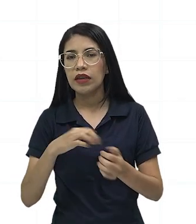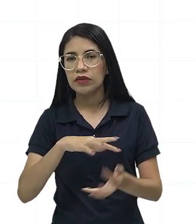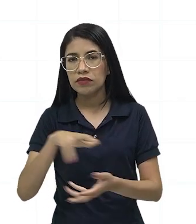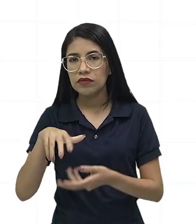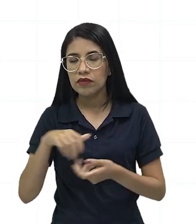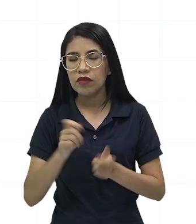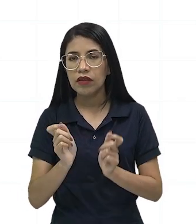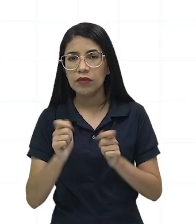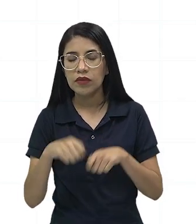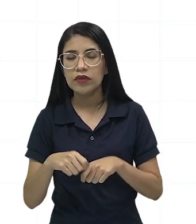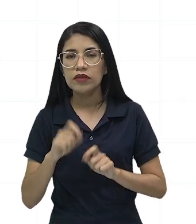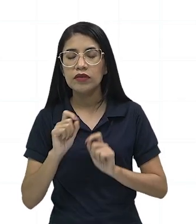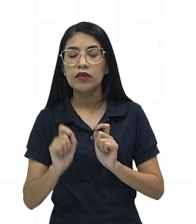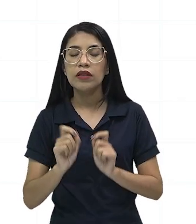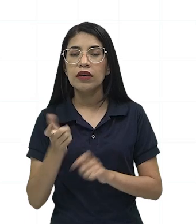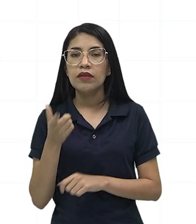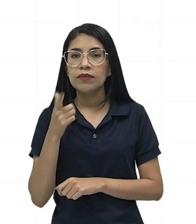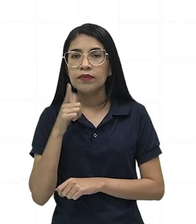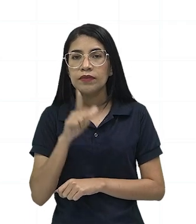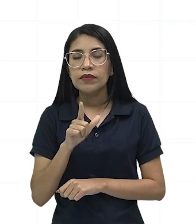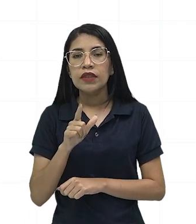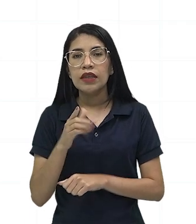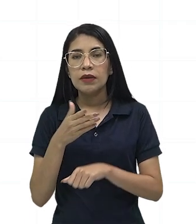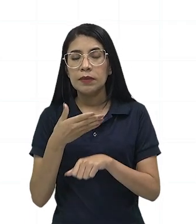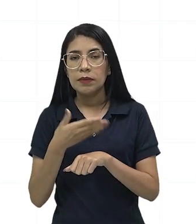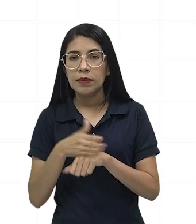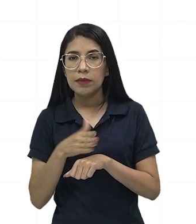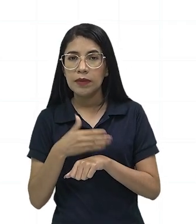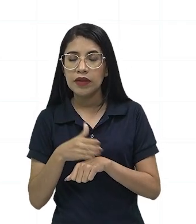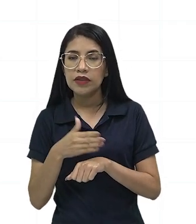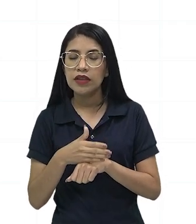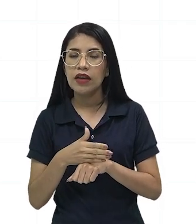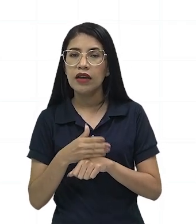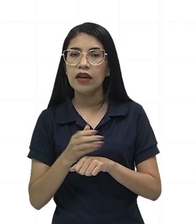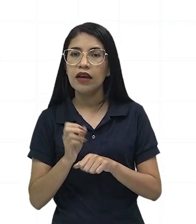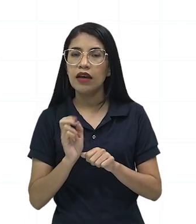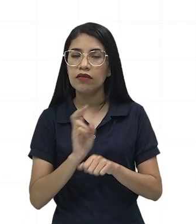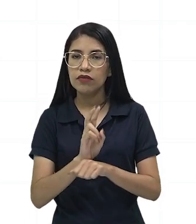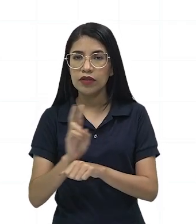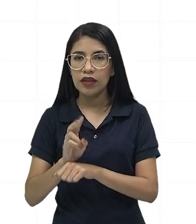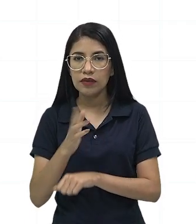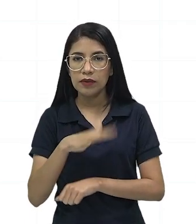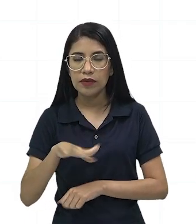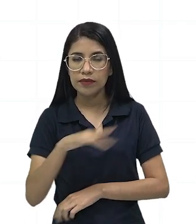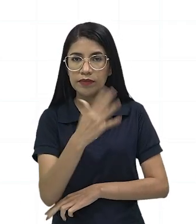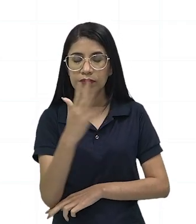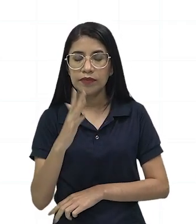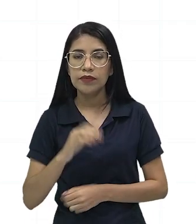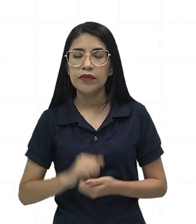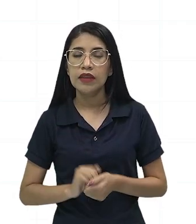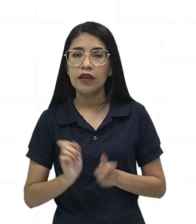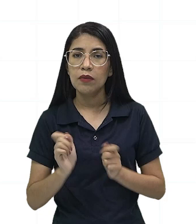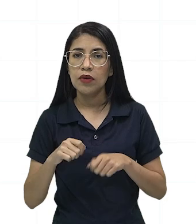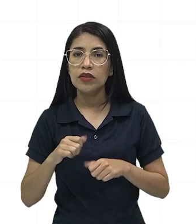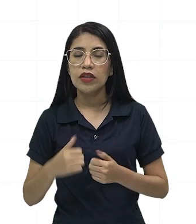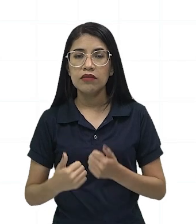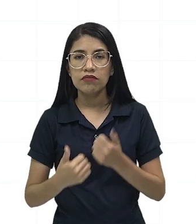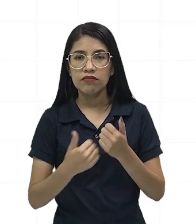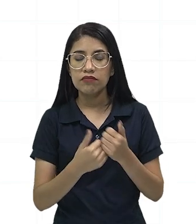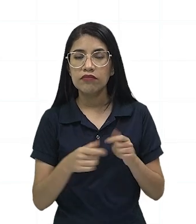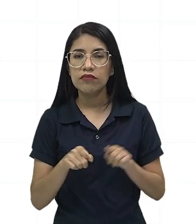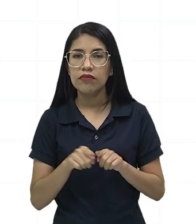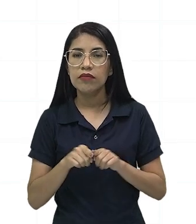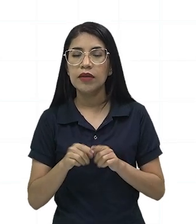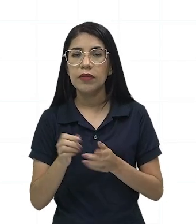com que você consiga colocar em prática a preservação. Assim, contribuímos para a conservação